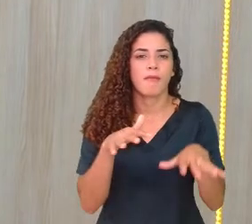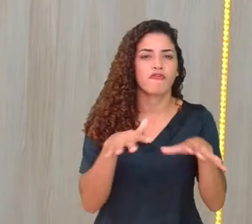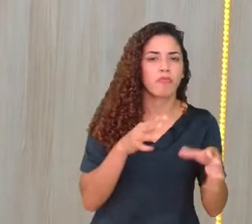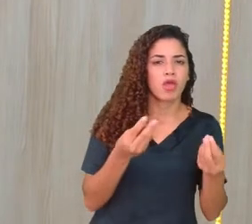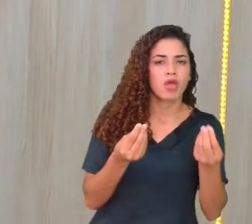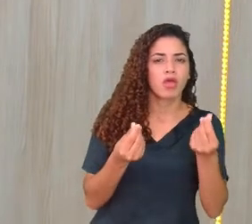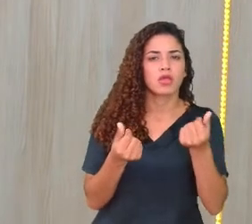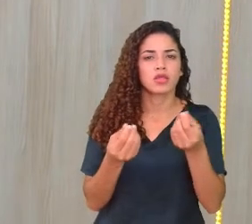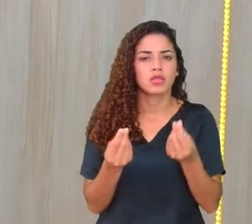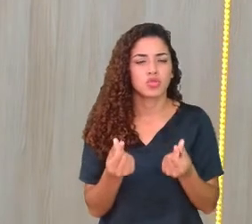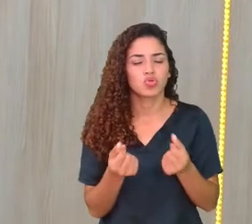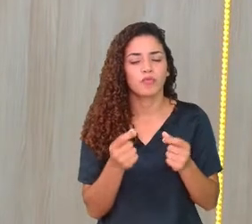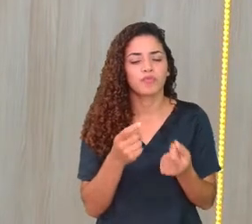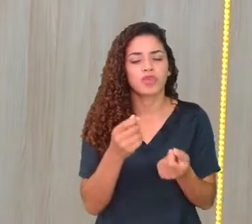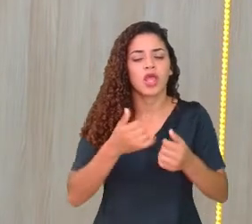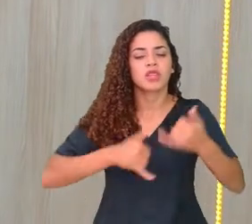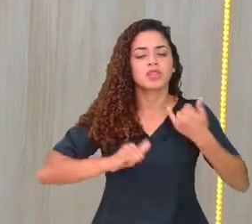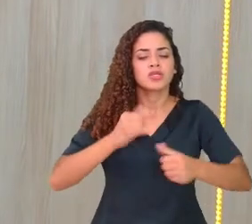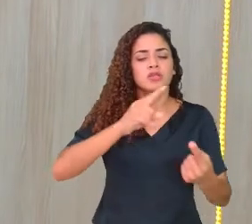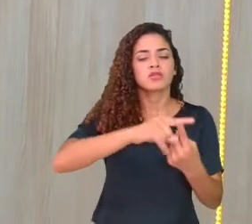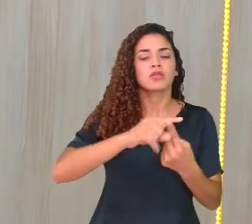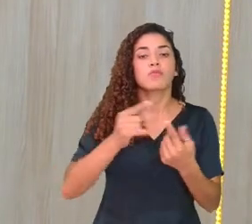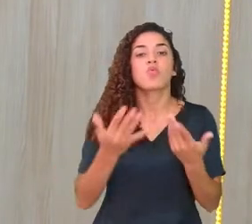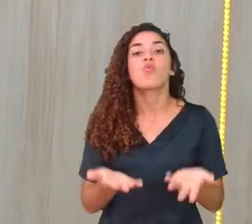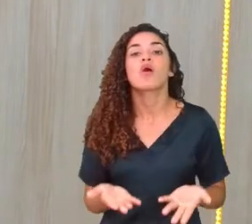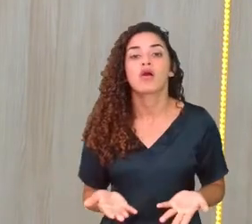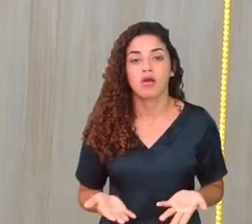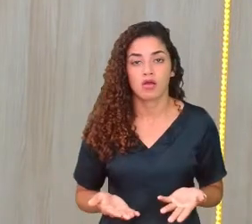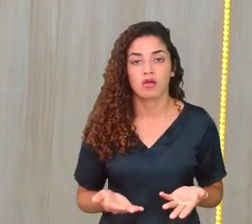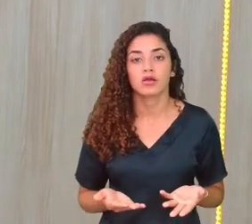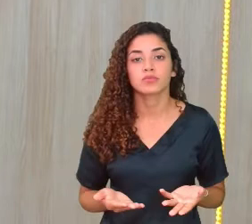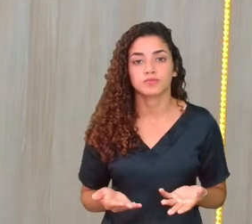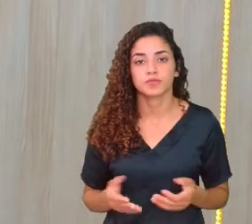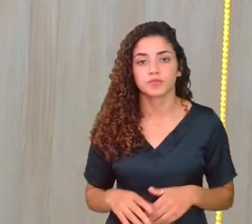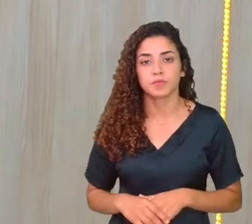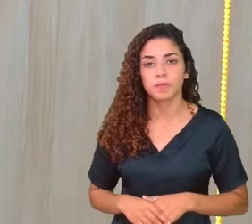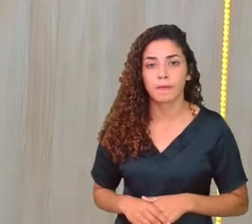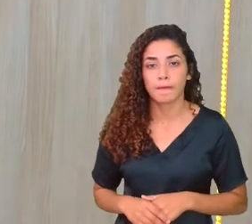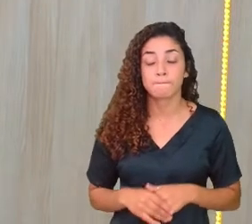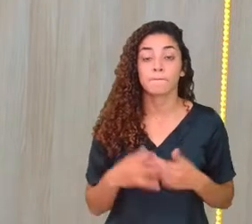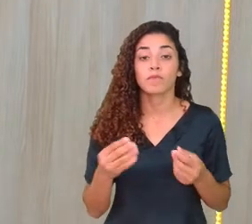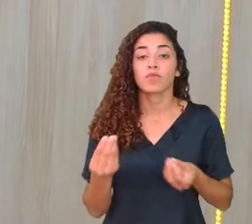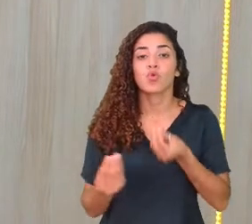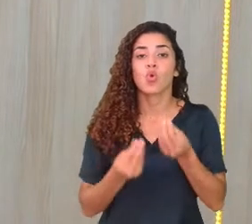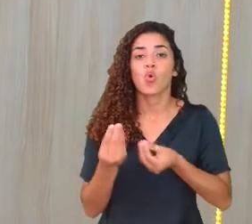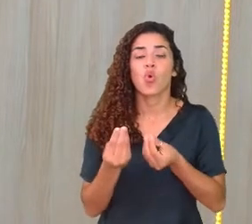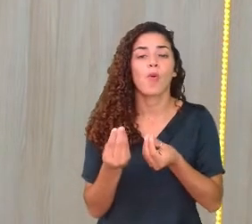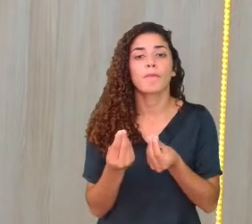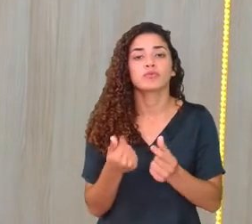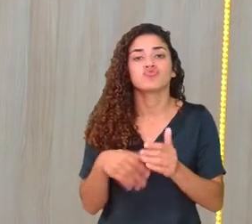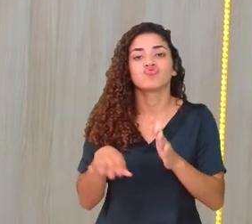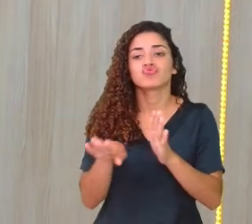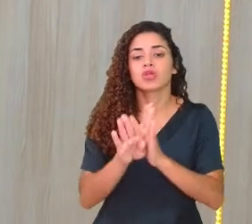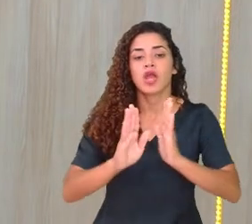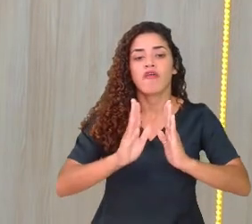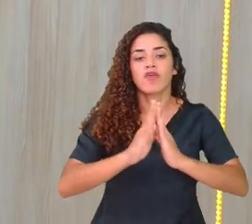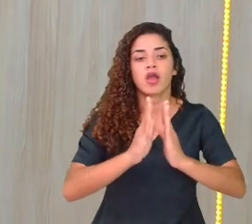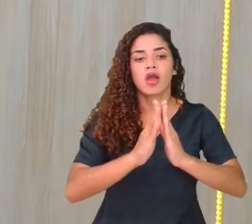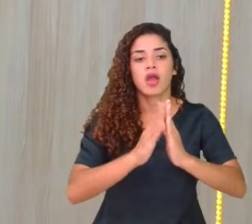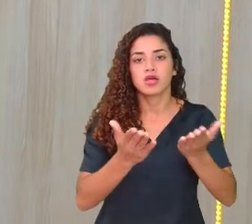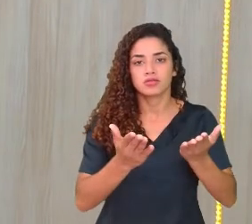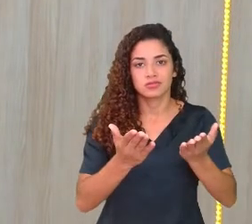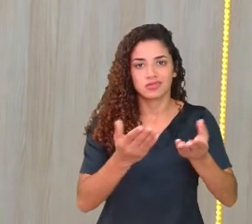movimento naquele momento, que tipo de energia estava sendo trabalhada naquele momento, como chegava a energia nas